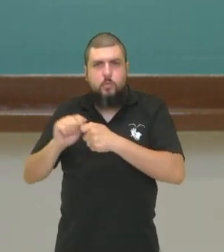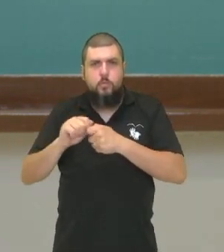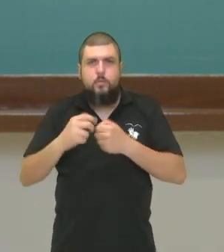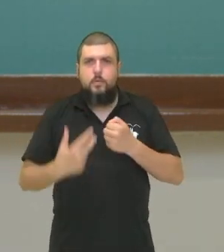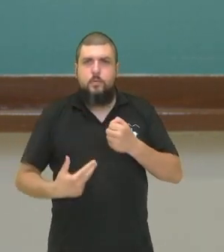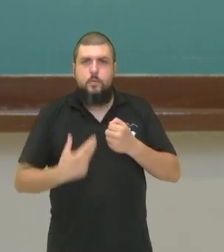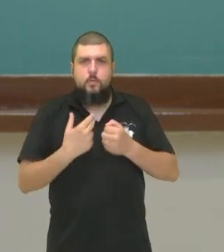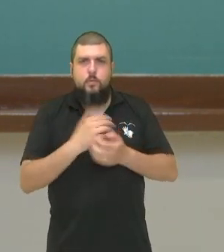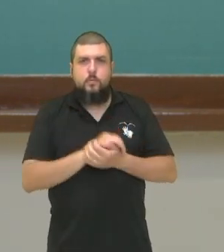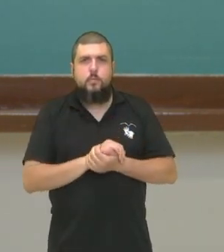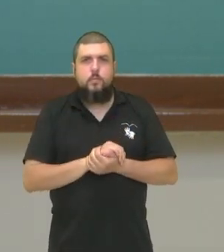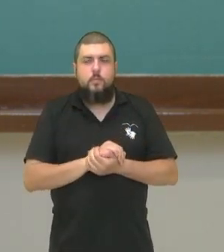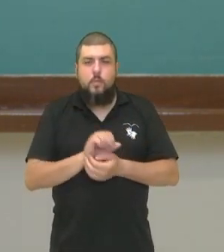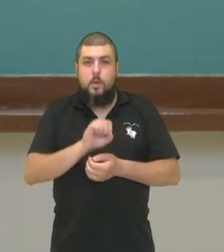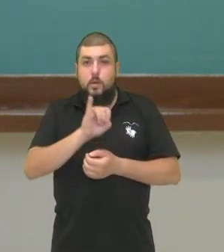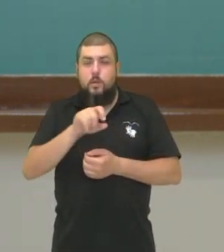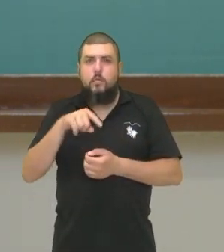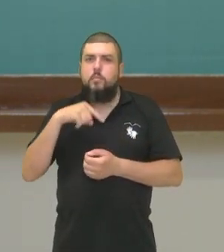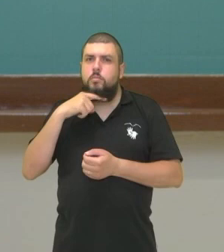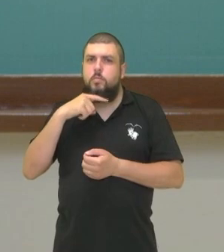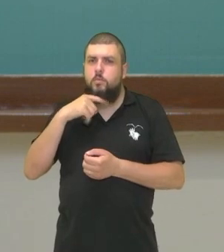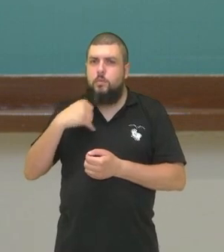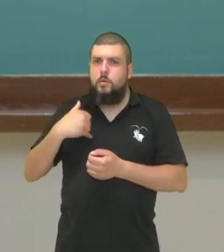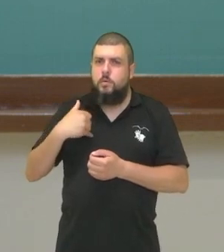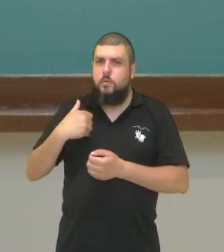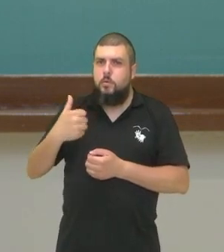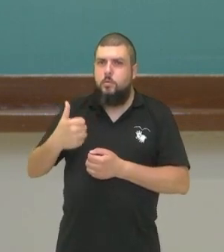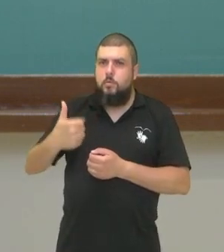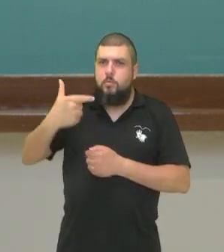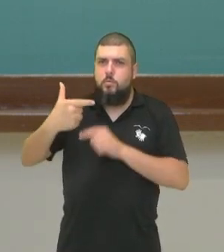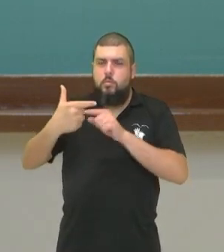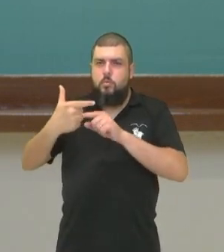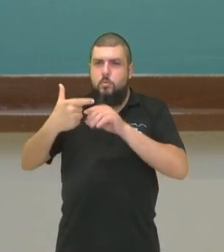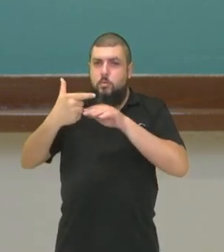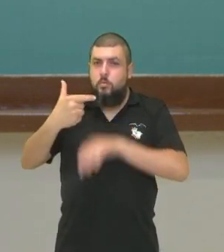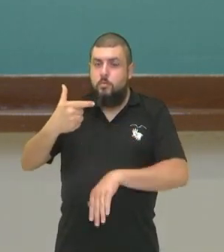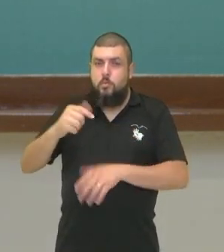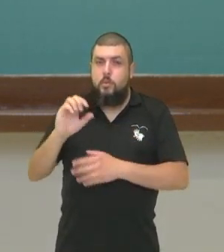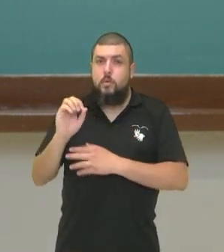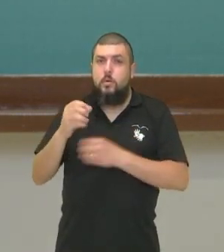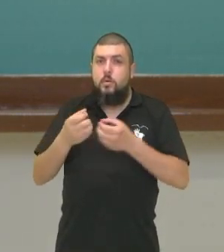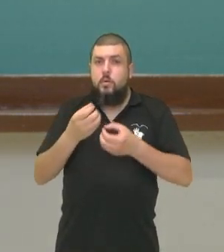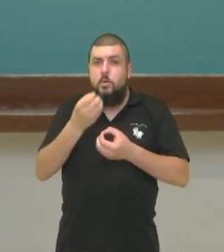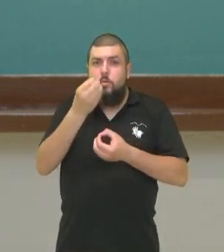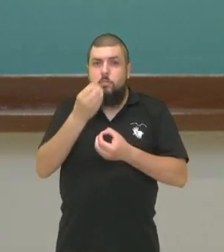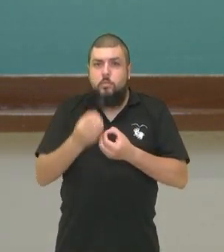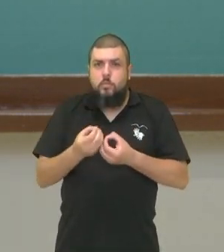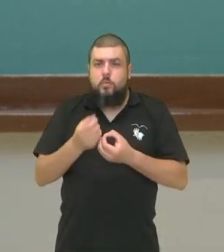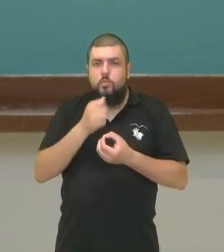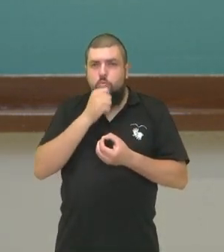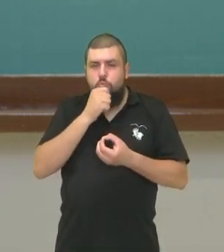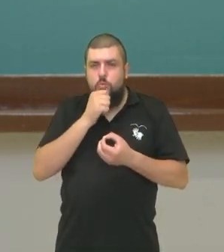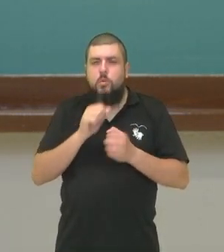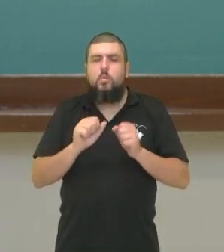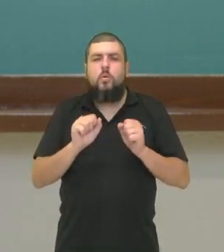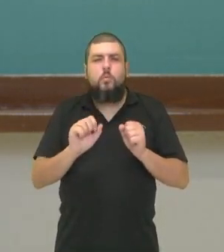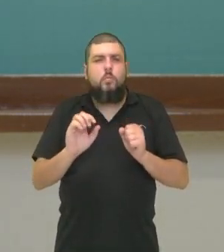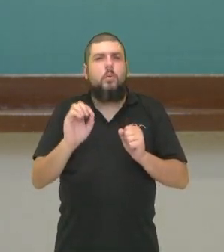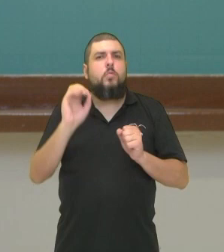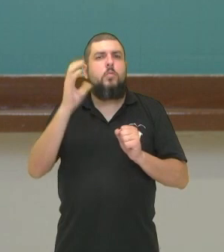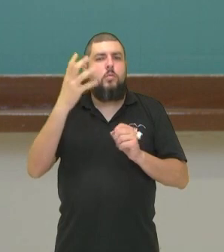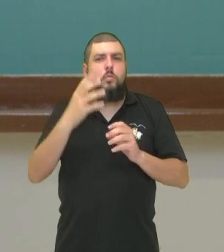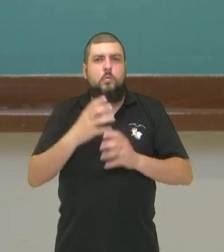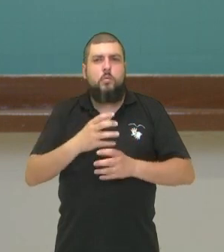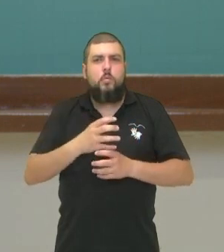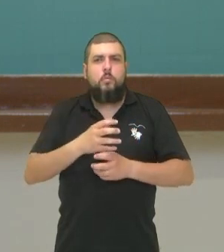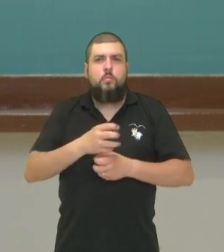não acontecer isso antes dos 12 anos, antes do menino entrar na puberdade, pode ficar estéril, porque para que